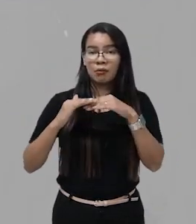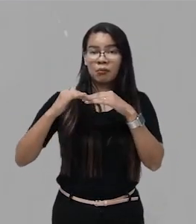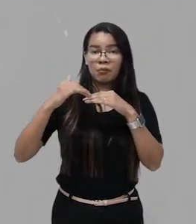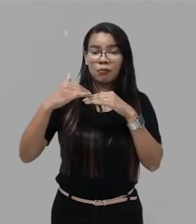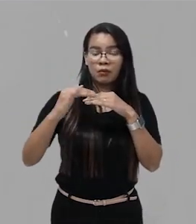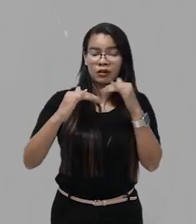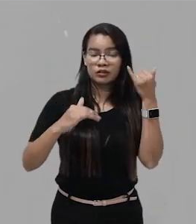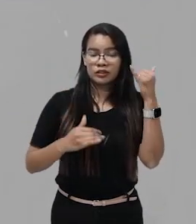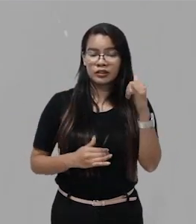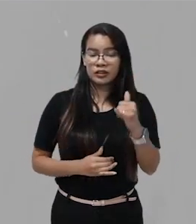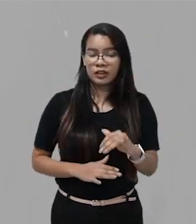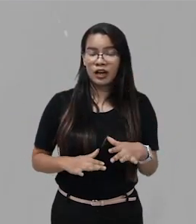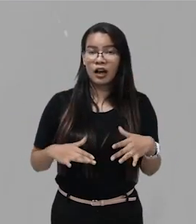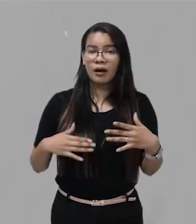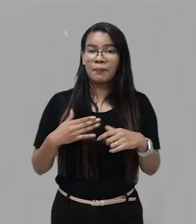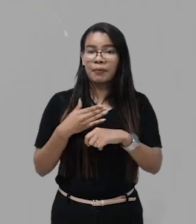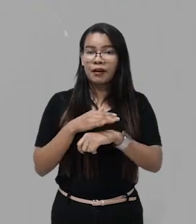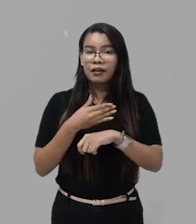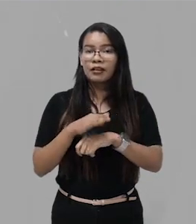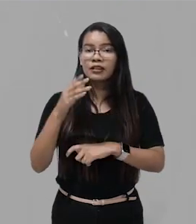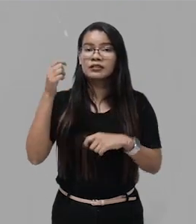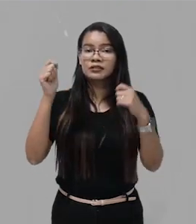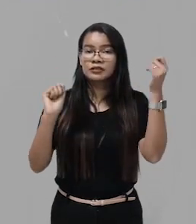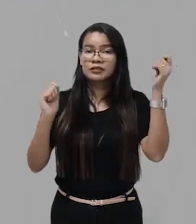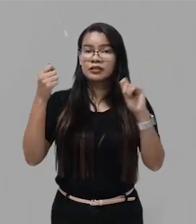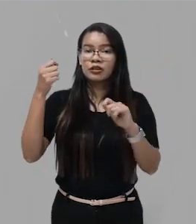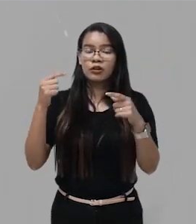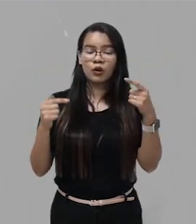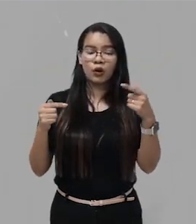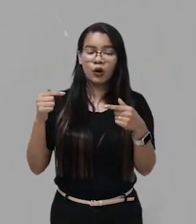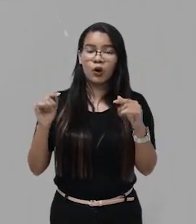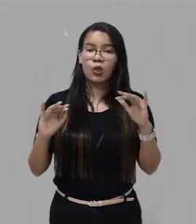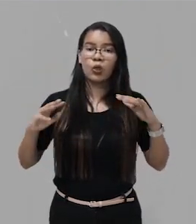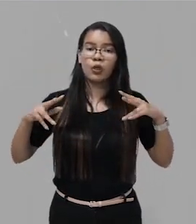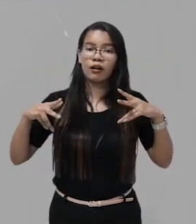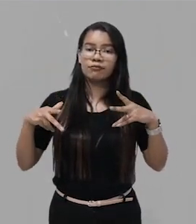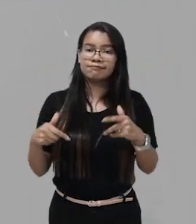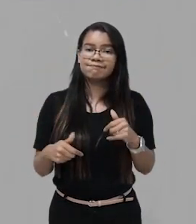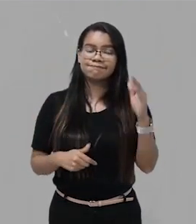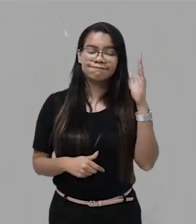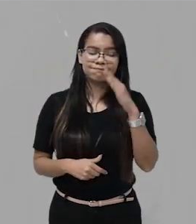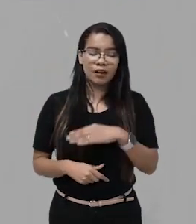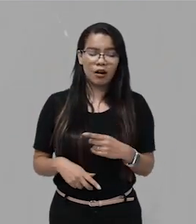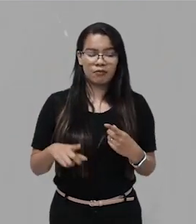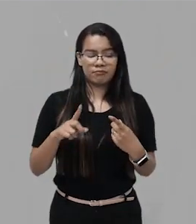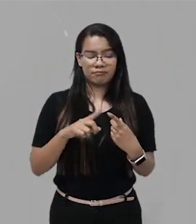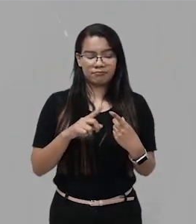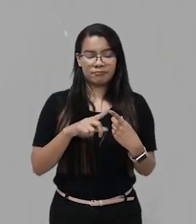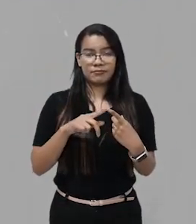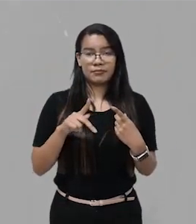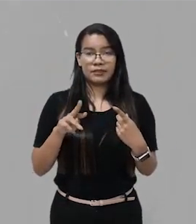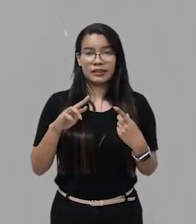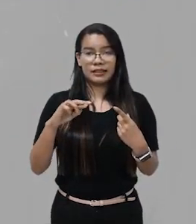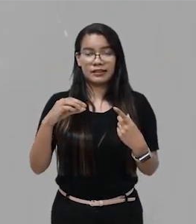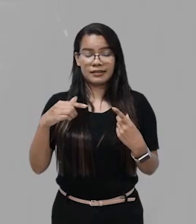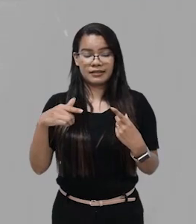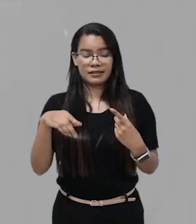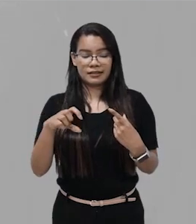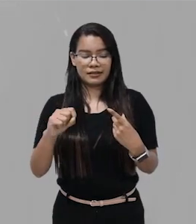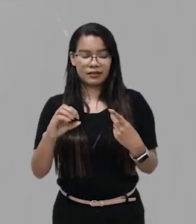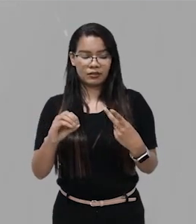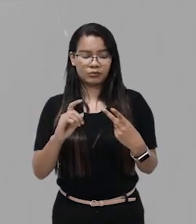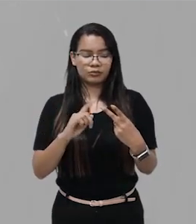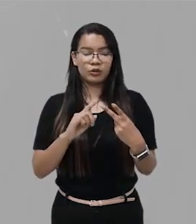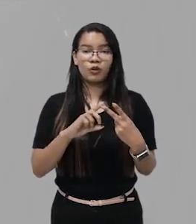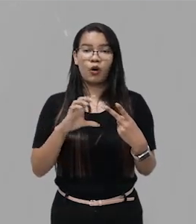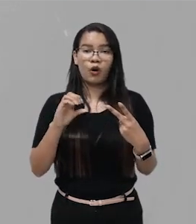genética. A prática de exercícios físicos controla todos esses males. A pressão arterial, o colesterol, tá